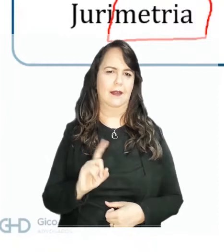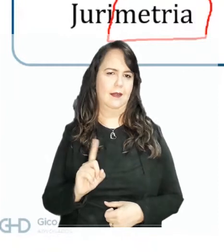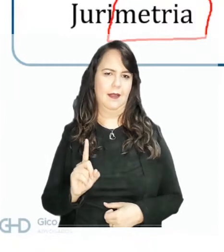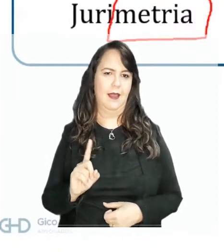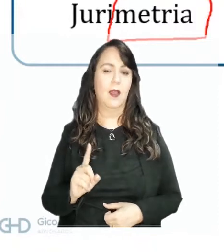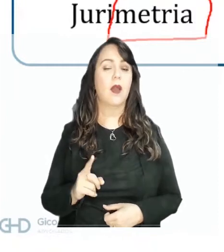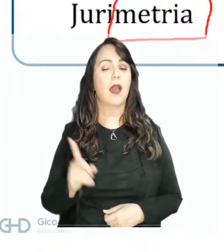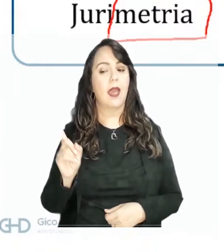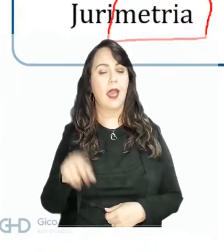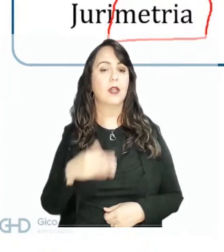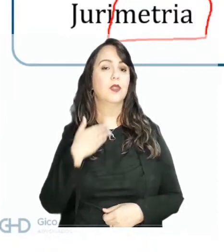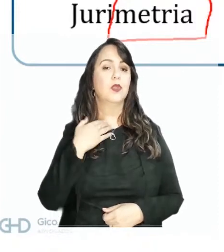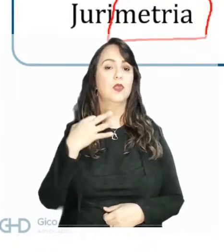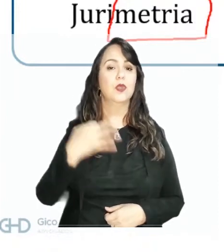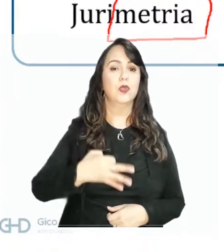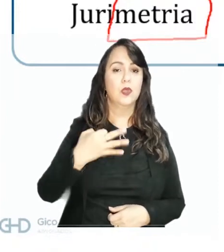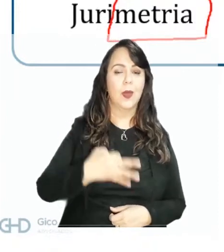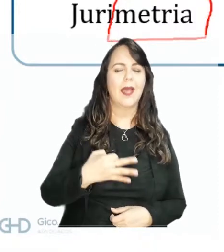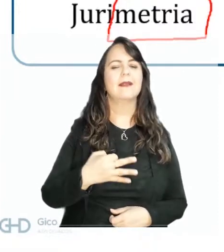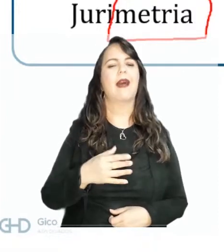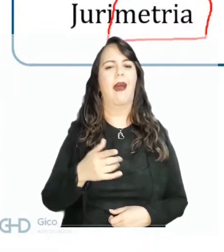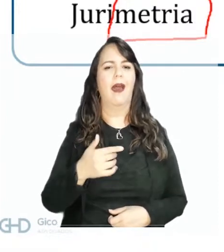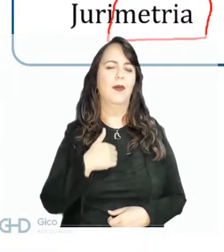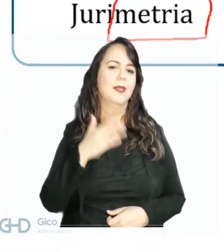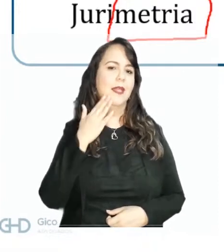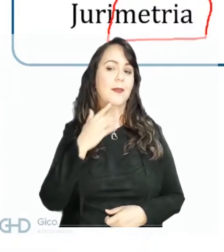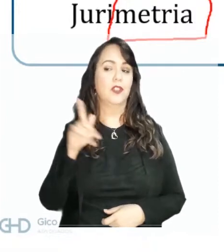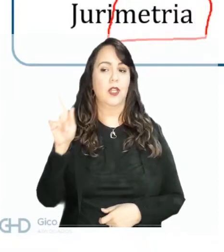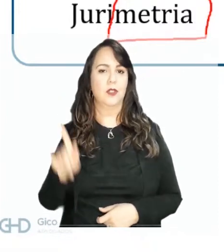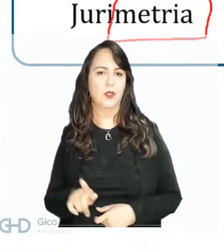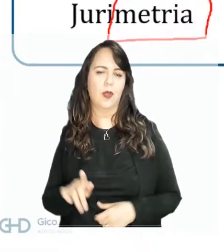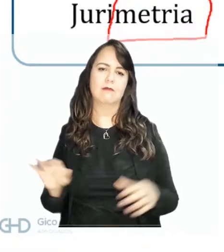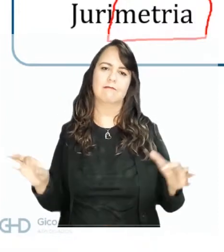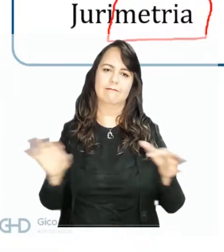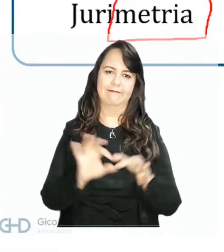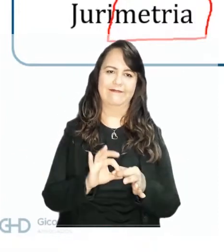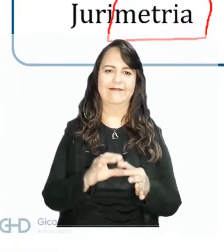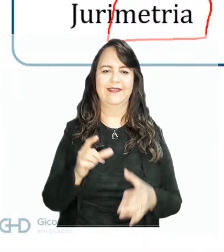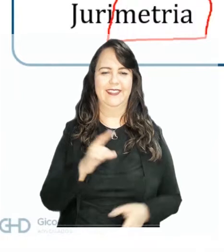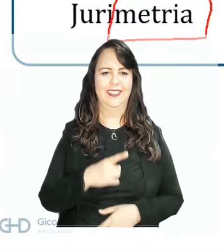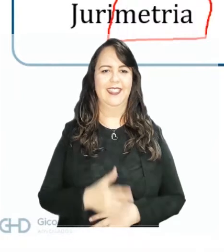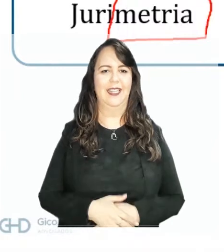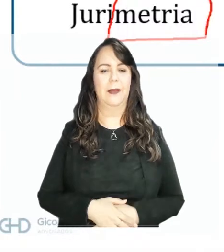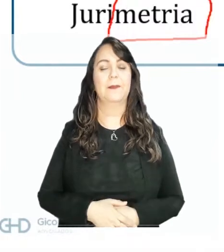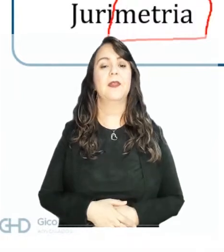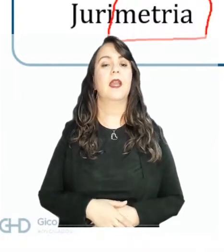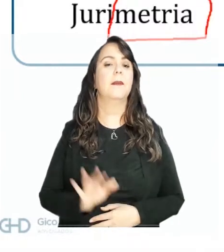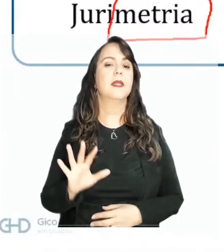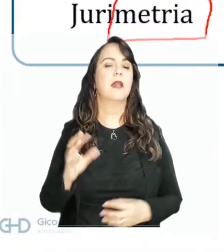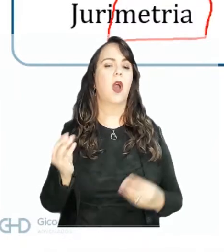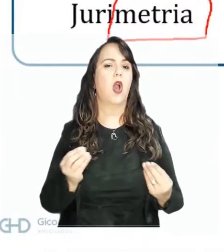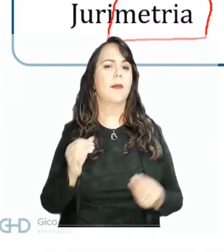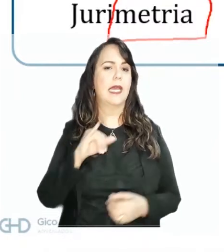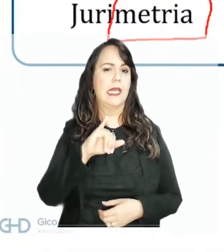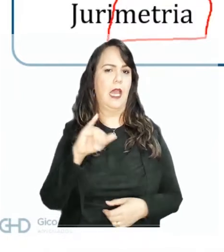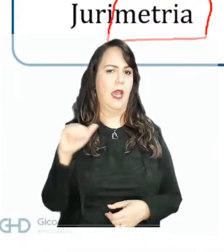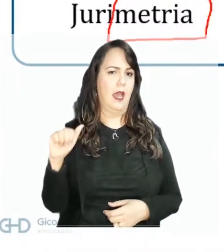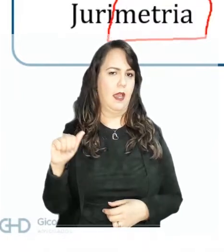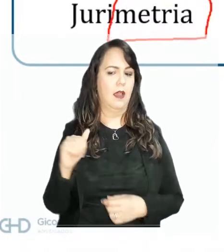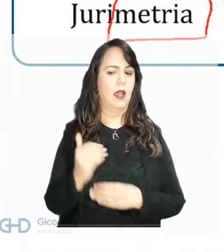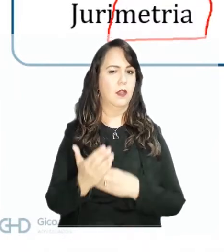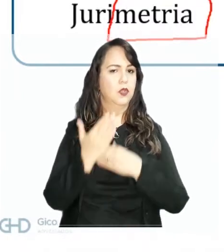juiz a julgarem. Vocês querem ver um outro exemplo de que a inteligência artificial poderia ajudar o juiz no seu dia a dia? Chega a